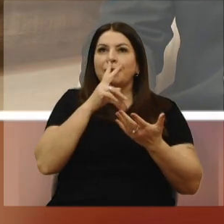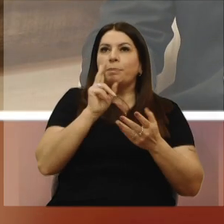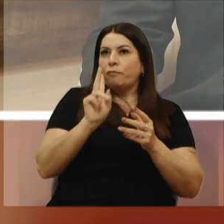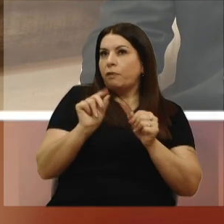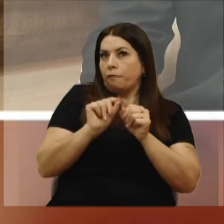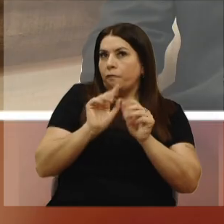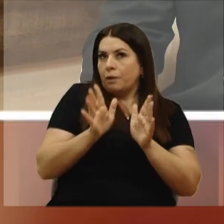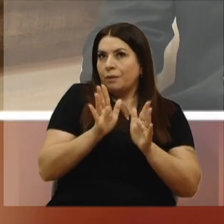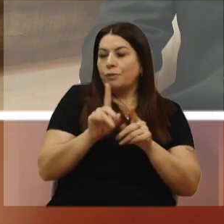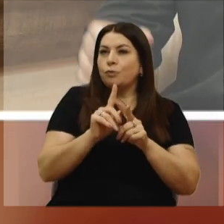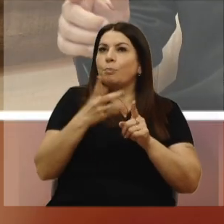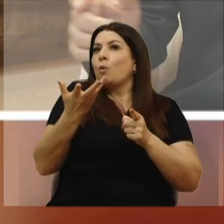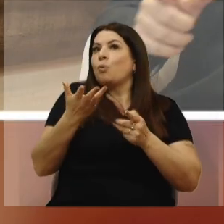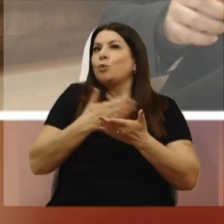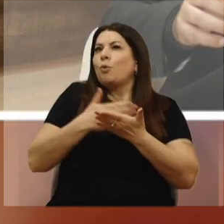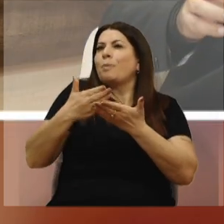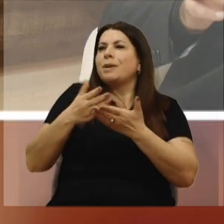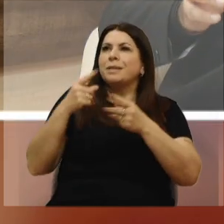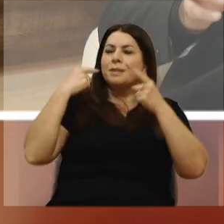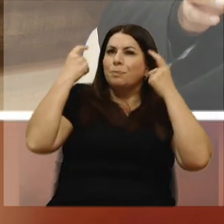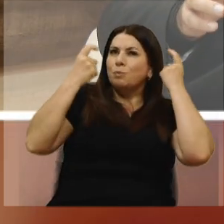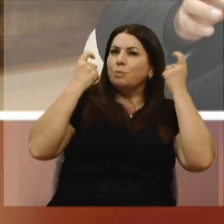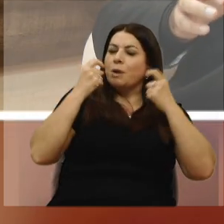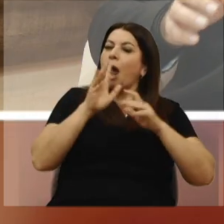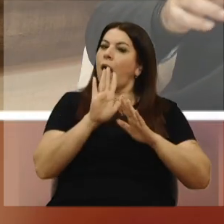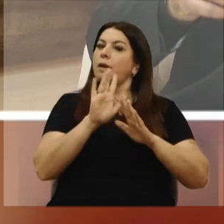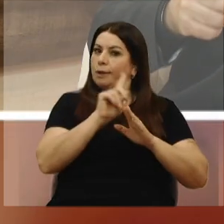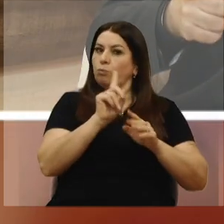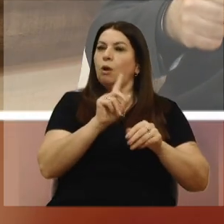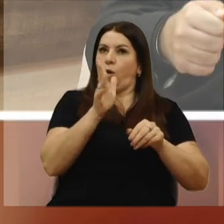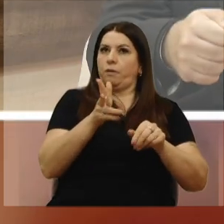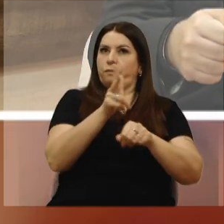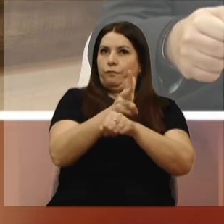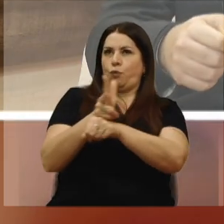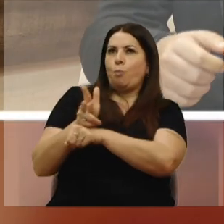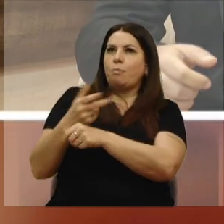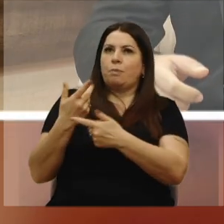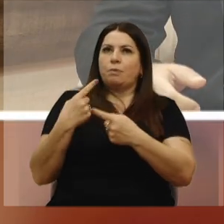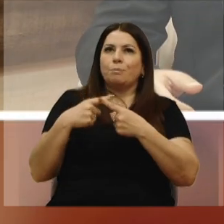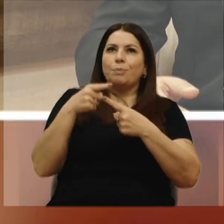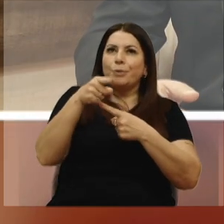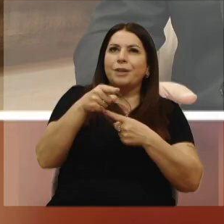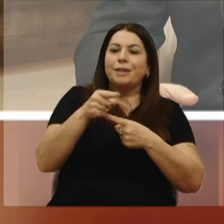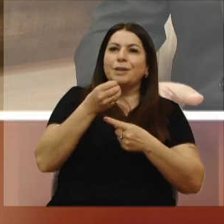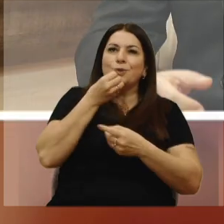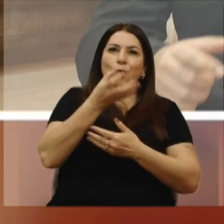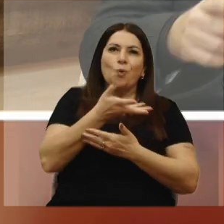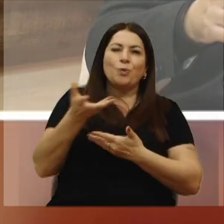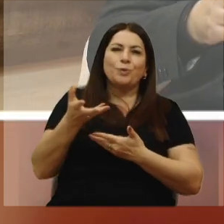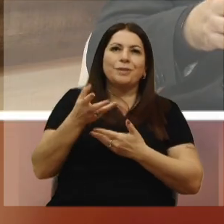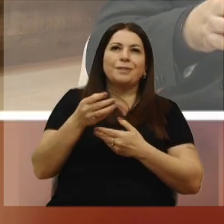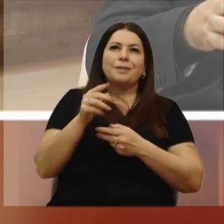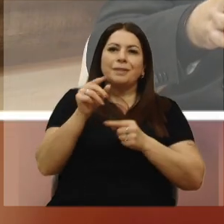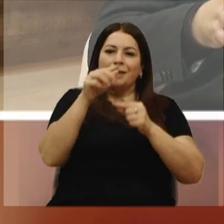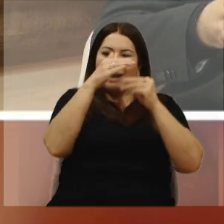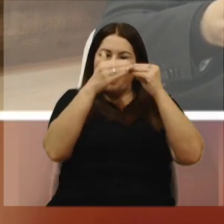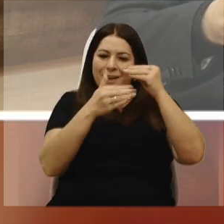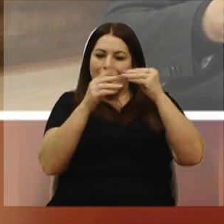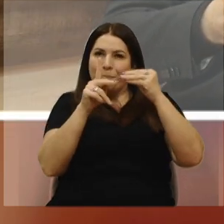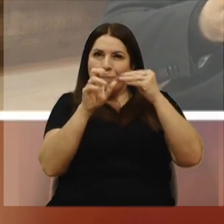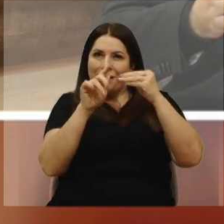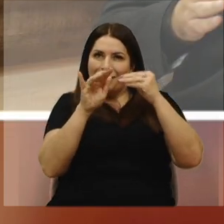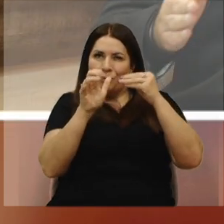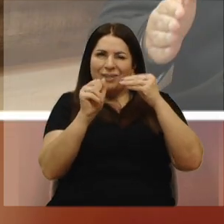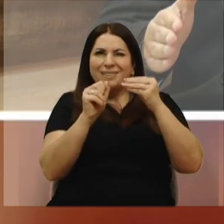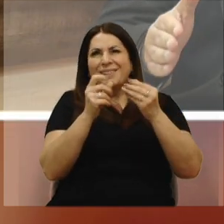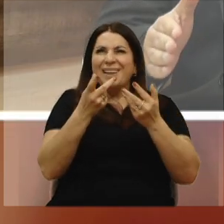sempre foi muito executada. Mas de onde vem essa preocupação? Não, nós vamos filmar isso aqui. Porque ali os relatos das películas, às